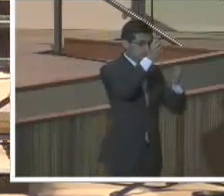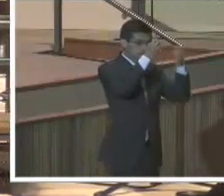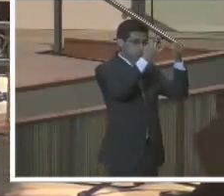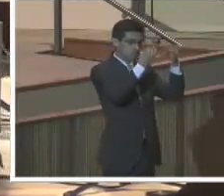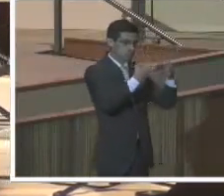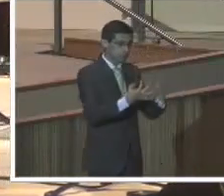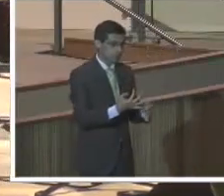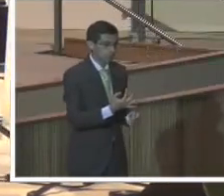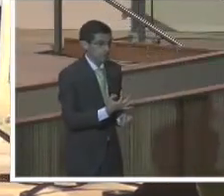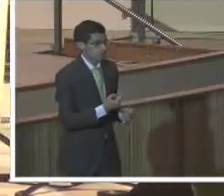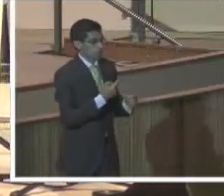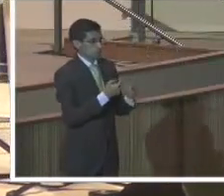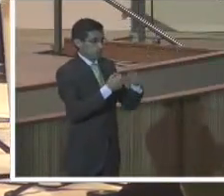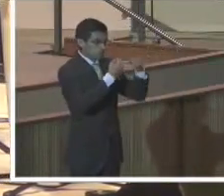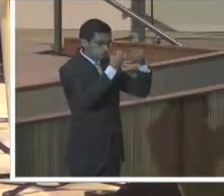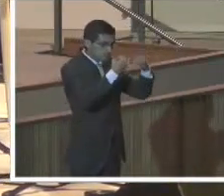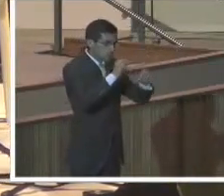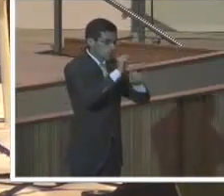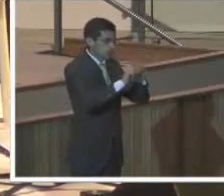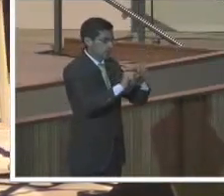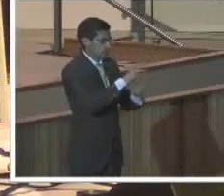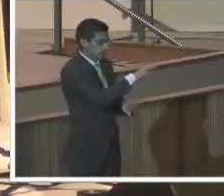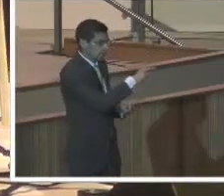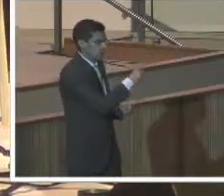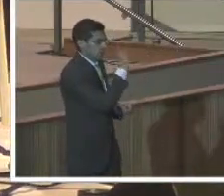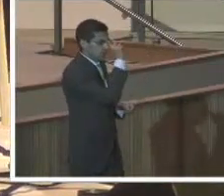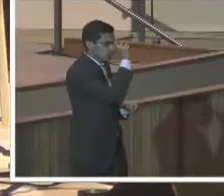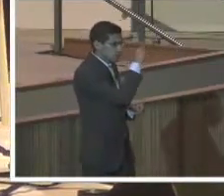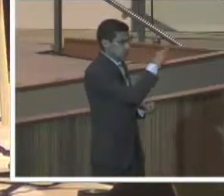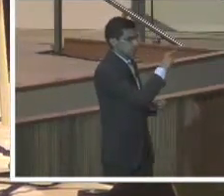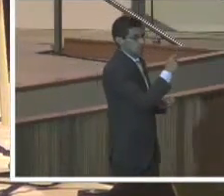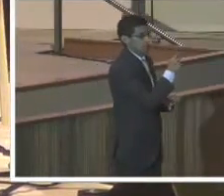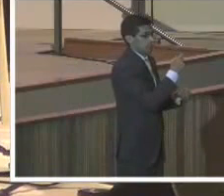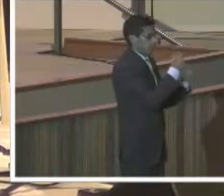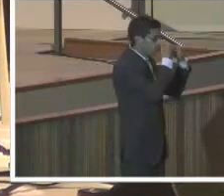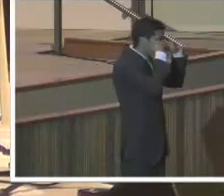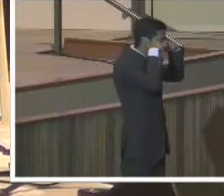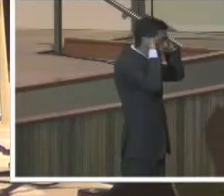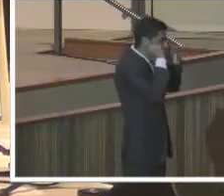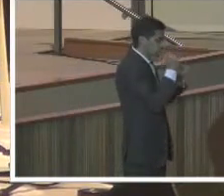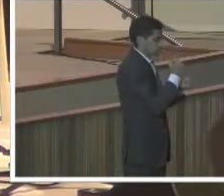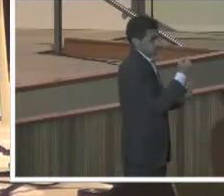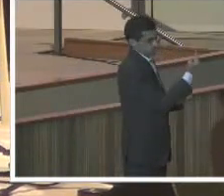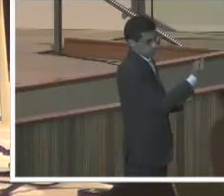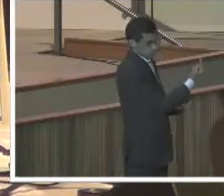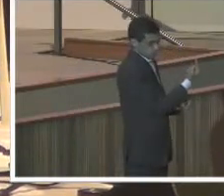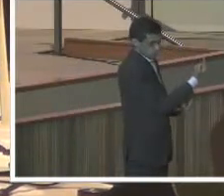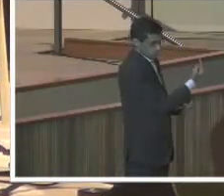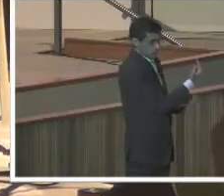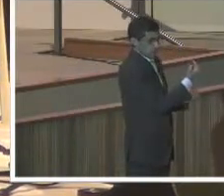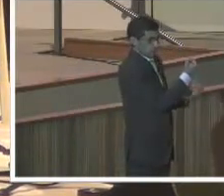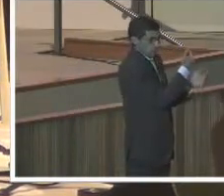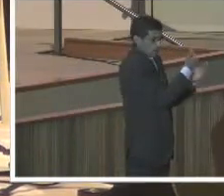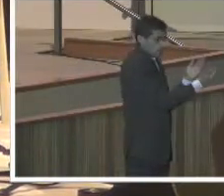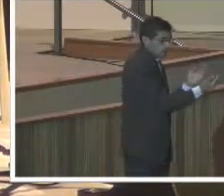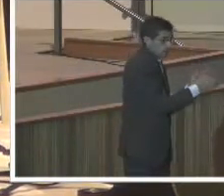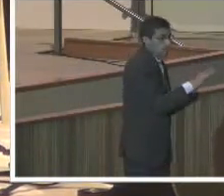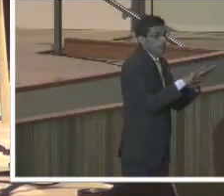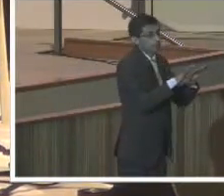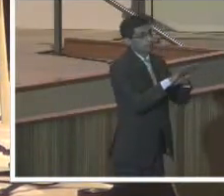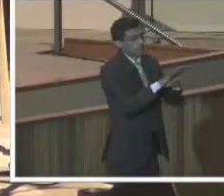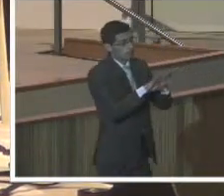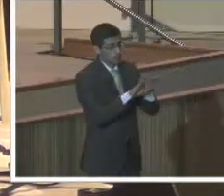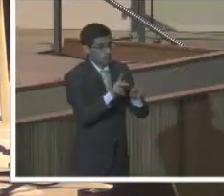para a ovelha que está perdida. Mas aqui também fala que é custoso para toda a